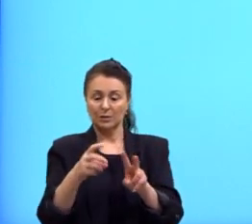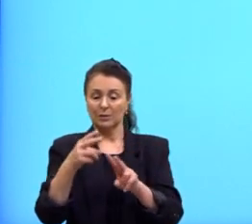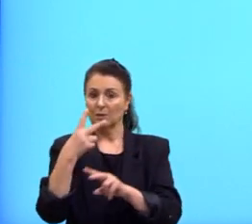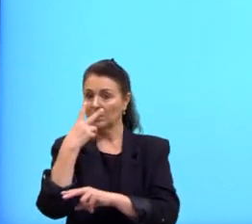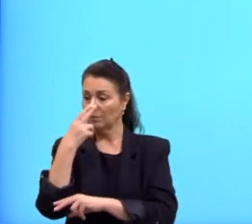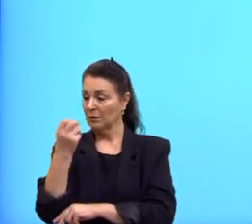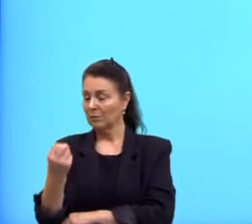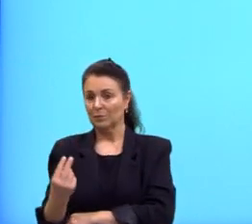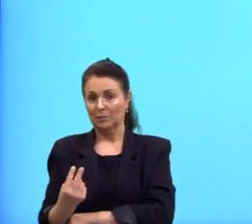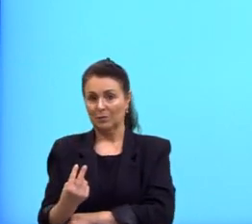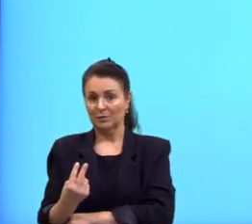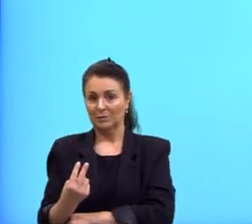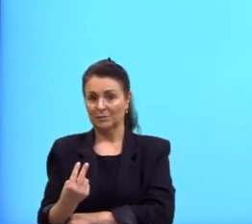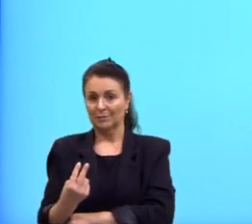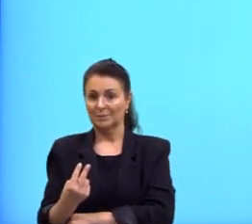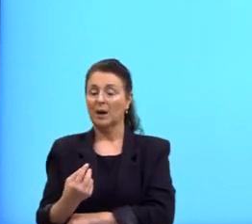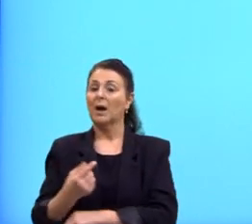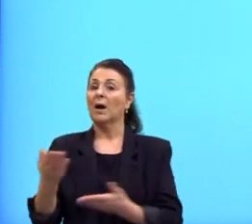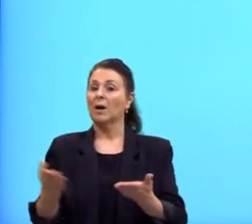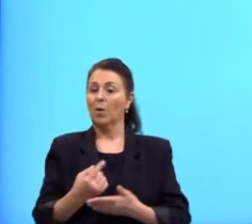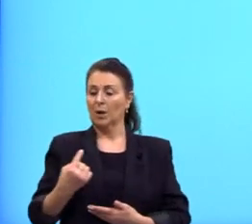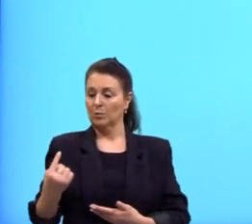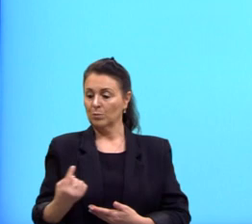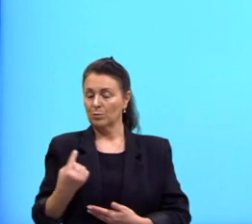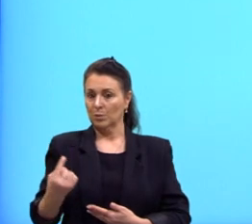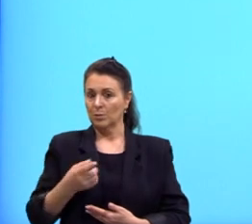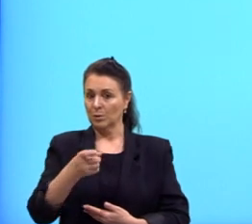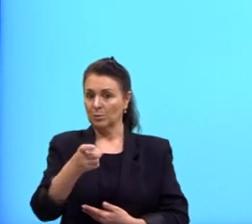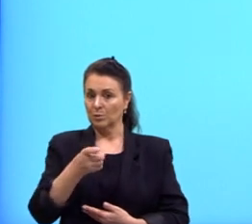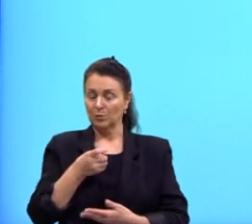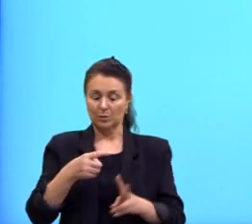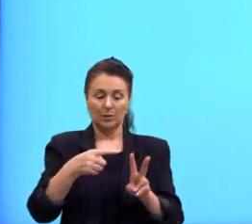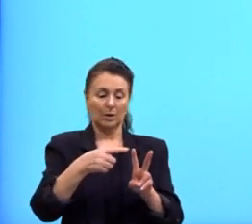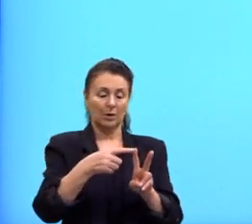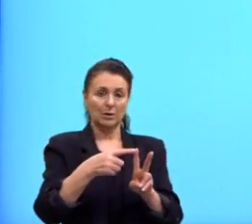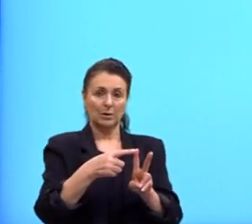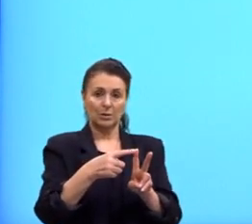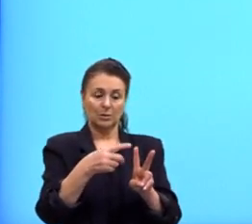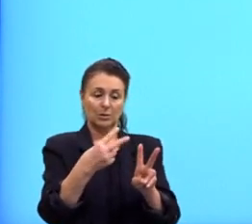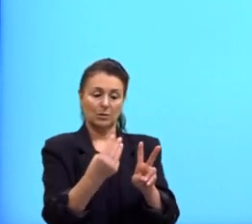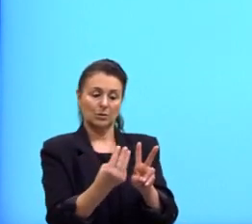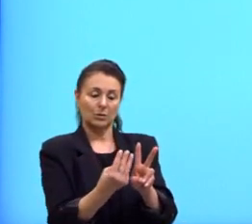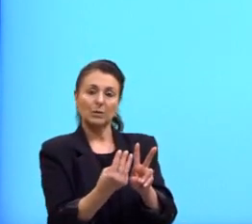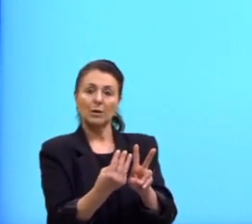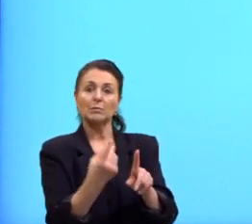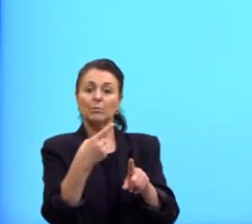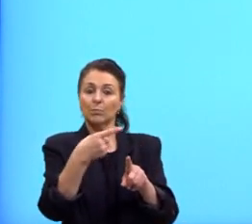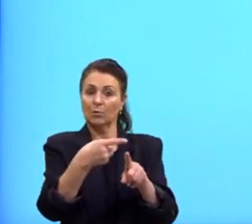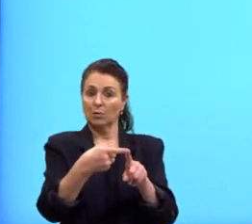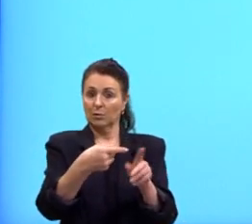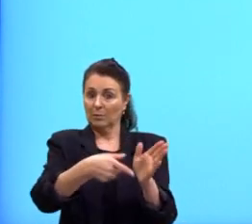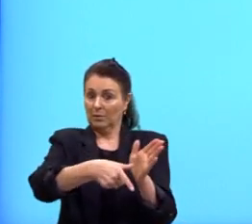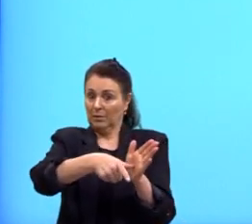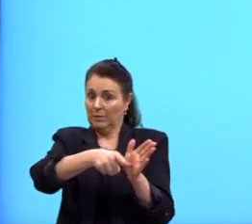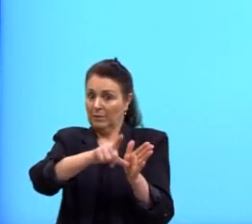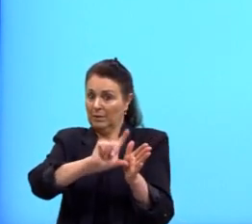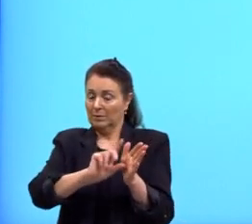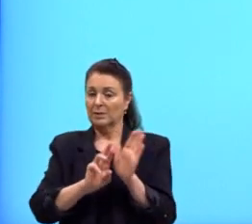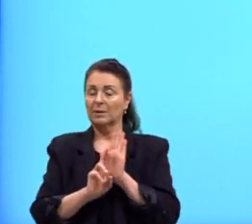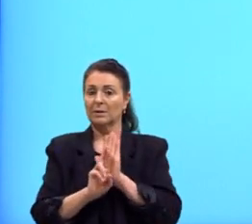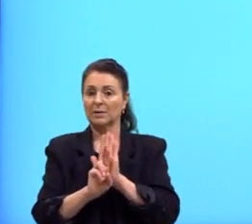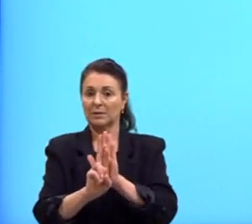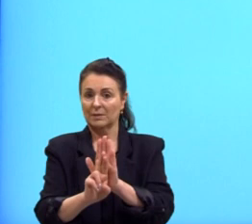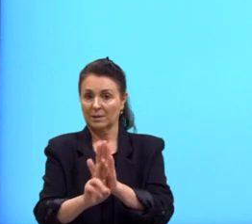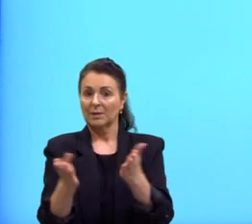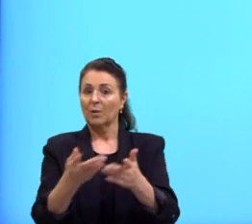nós buscamos isolar o x né então a raiz de 3 estava aqui multiplicando nós representamos